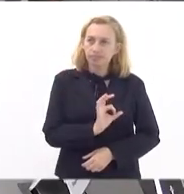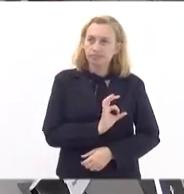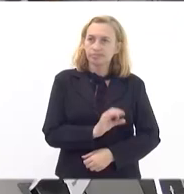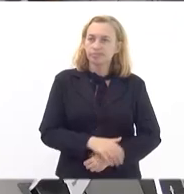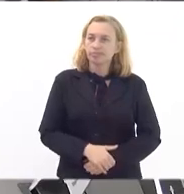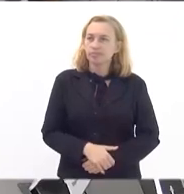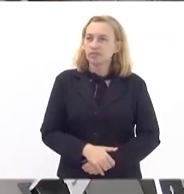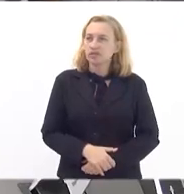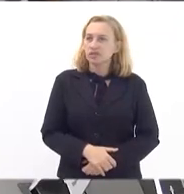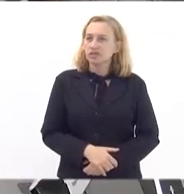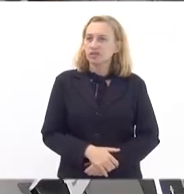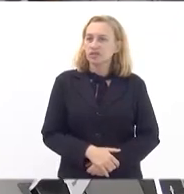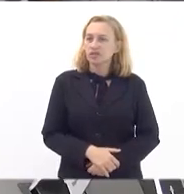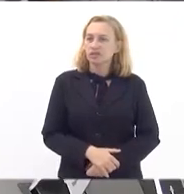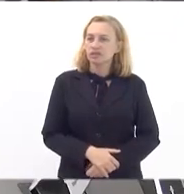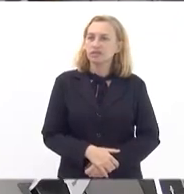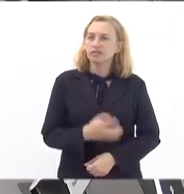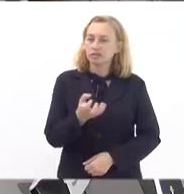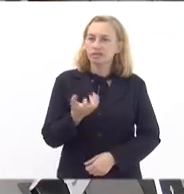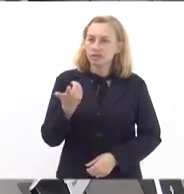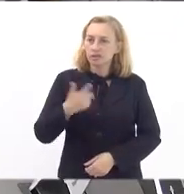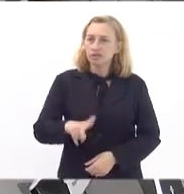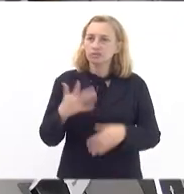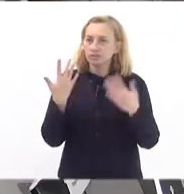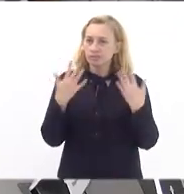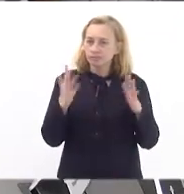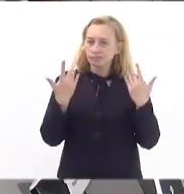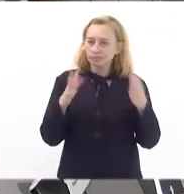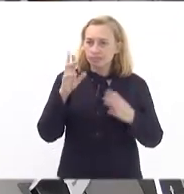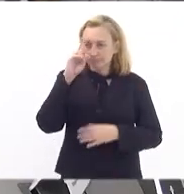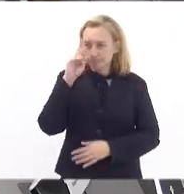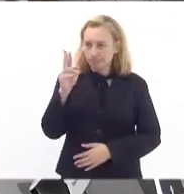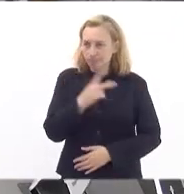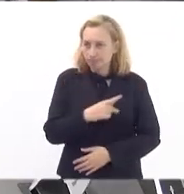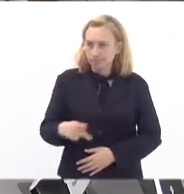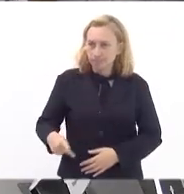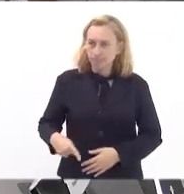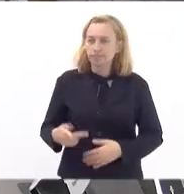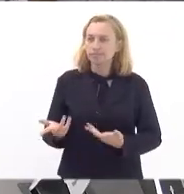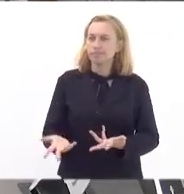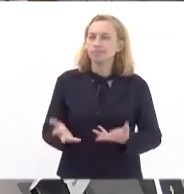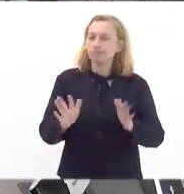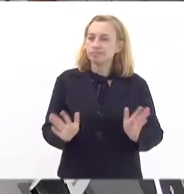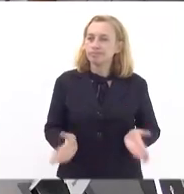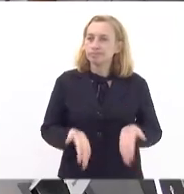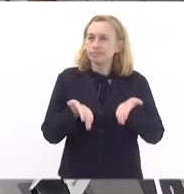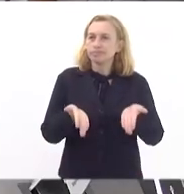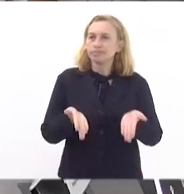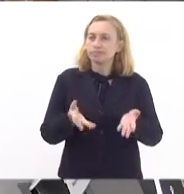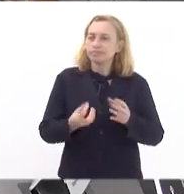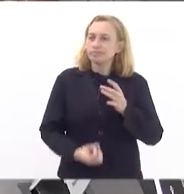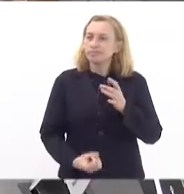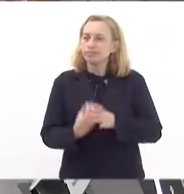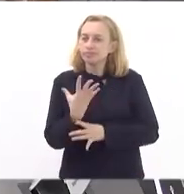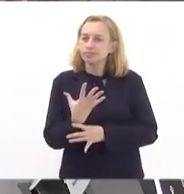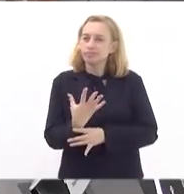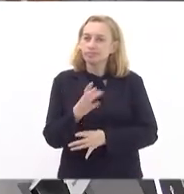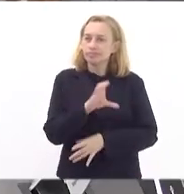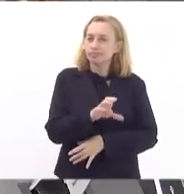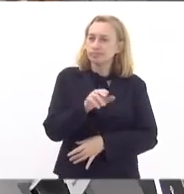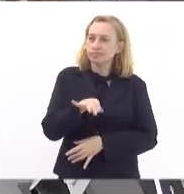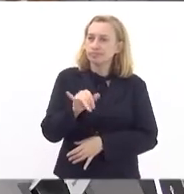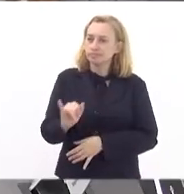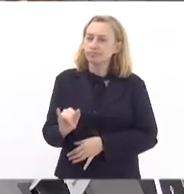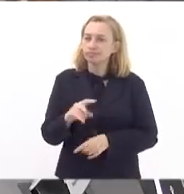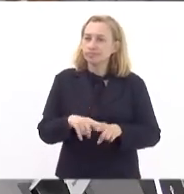Rocha Presidente Eu quero mais uma vez saudável as excelência não só pela iniciativa de criar a CPI